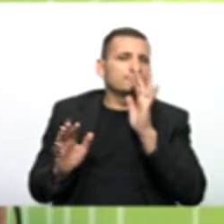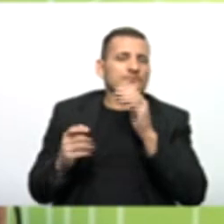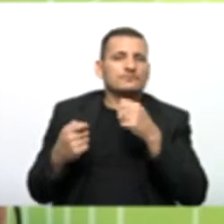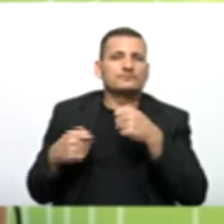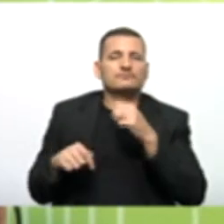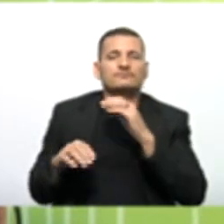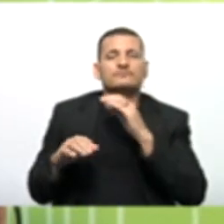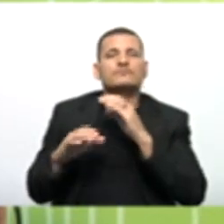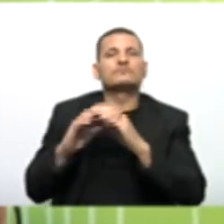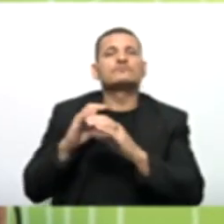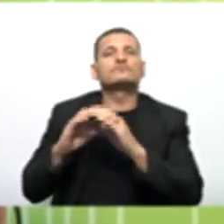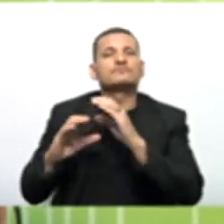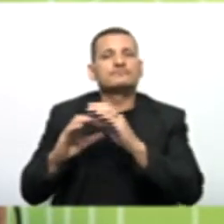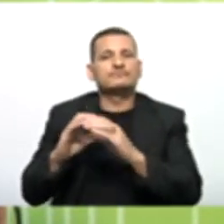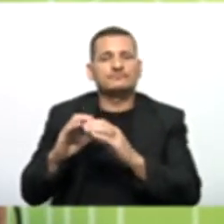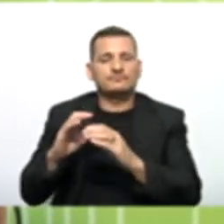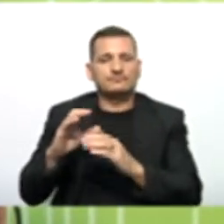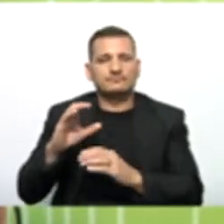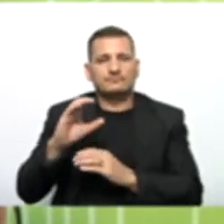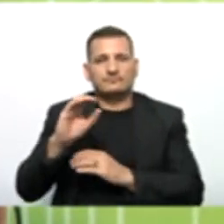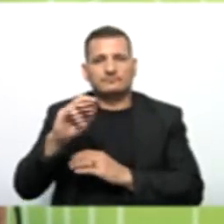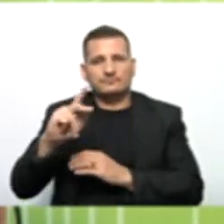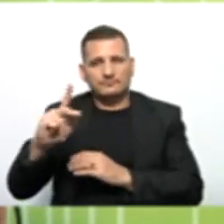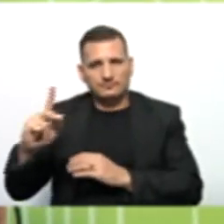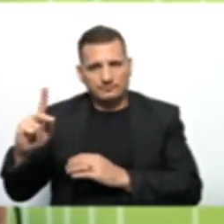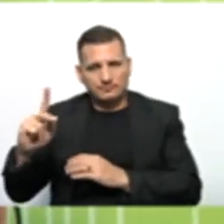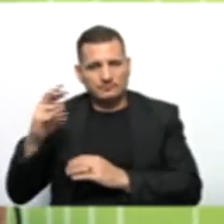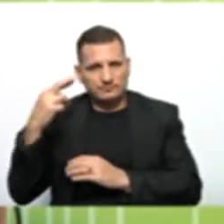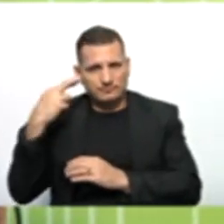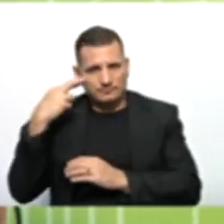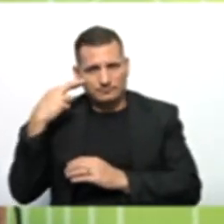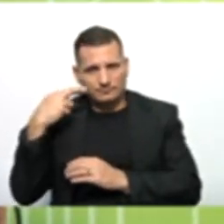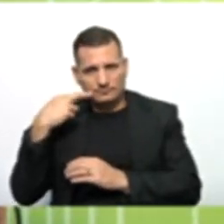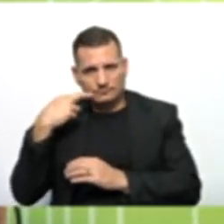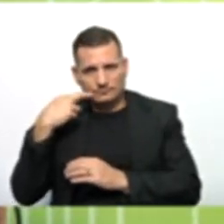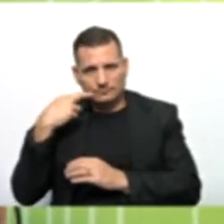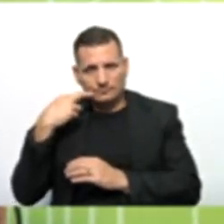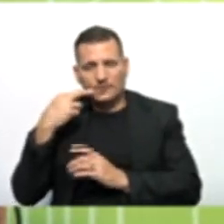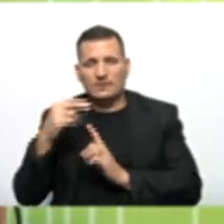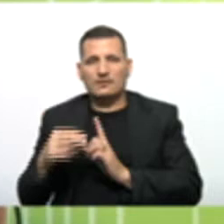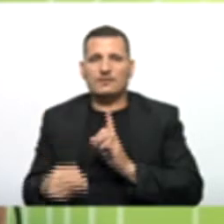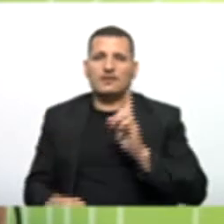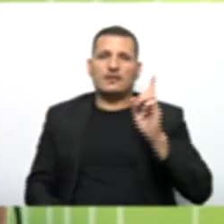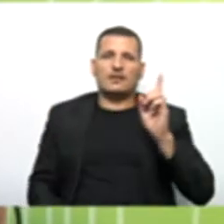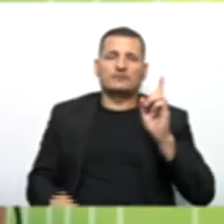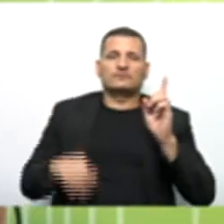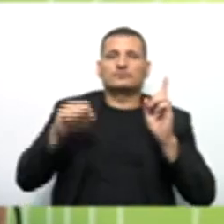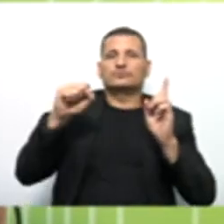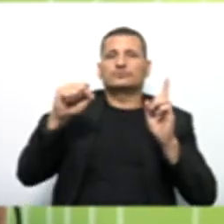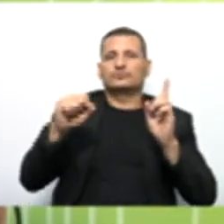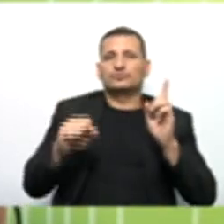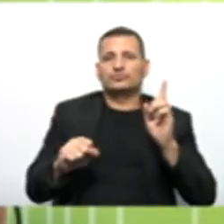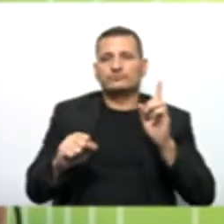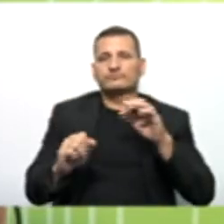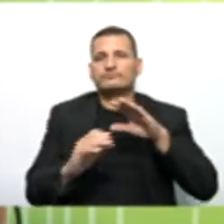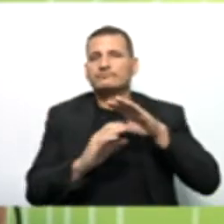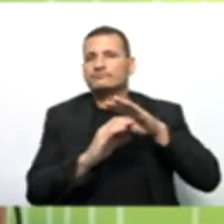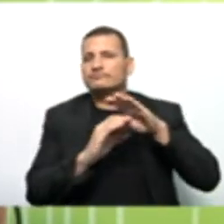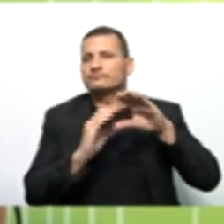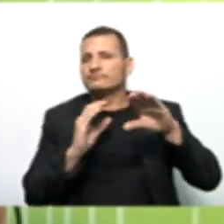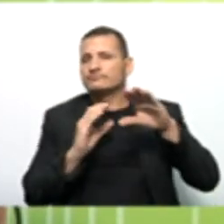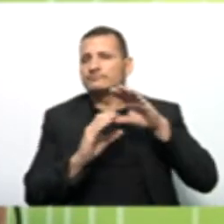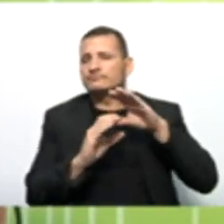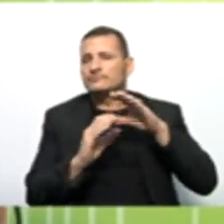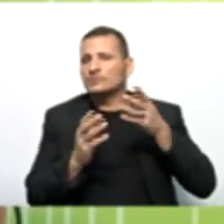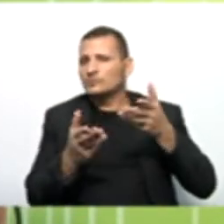de Rondônia precisa se comunicar com a cooperativa lá do Sul. Qual é uma forma rápida que a gente tem de